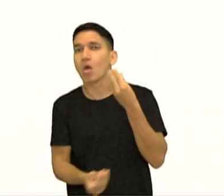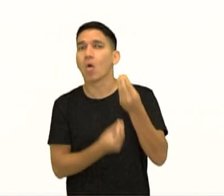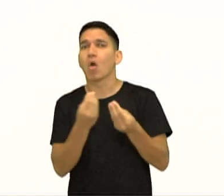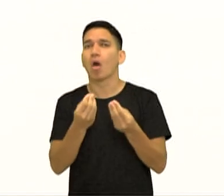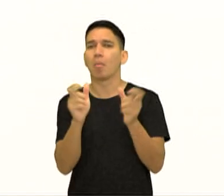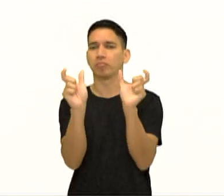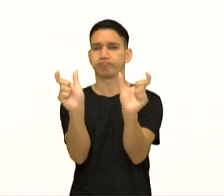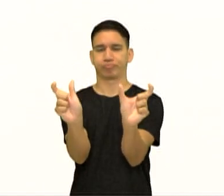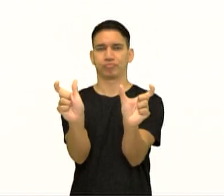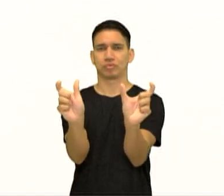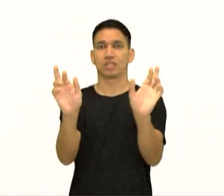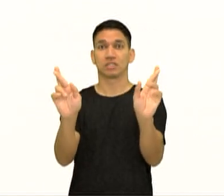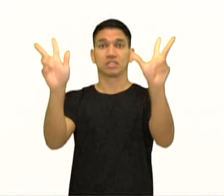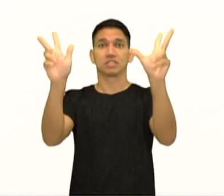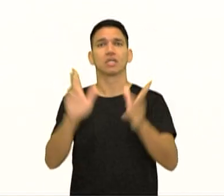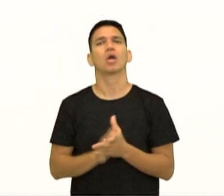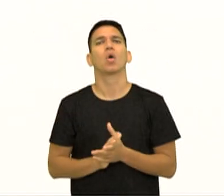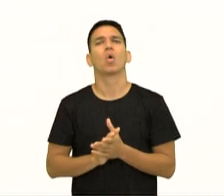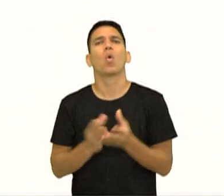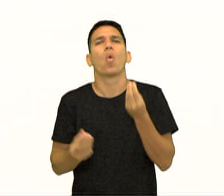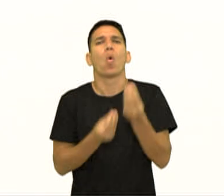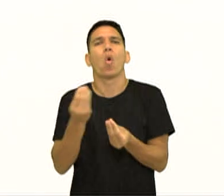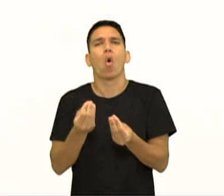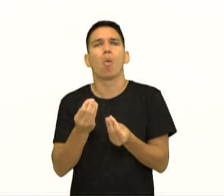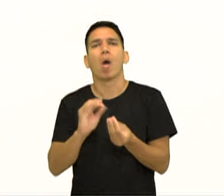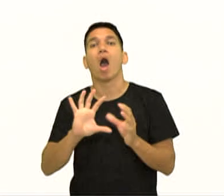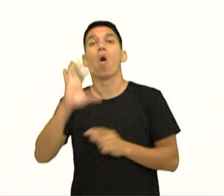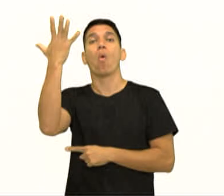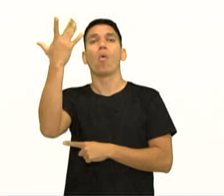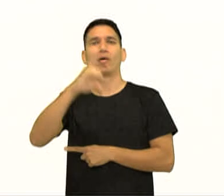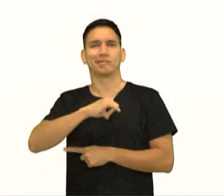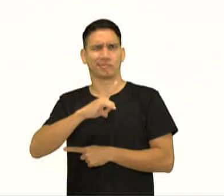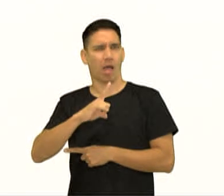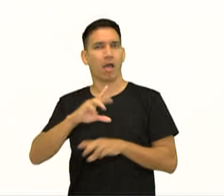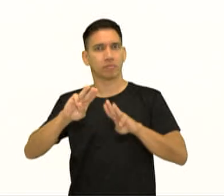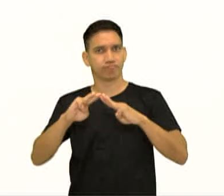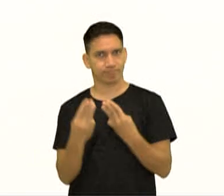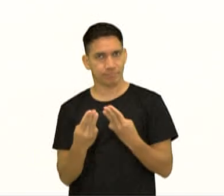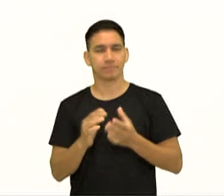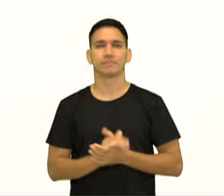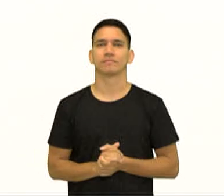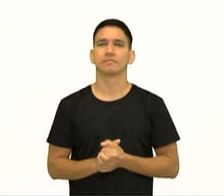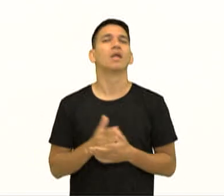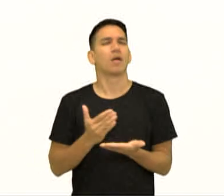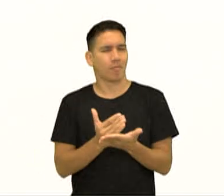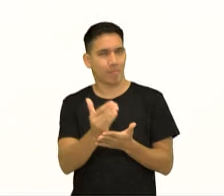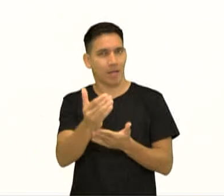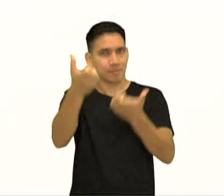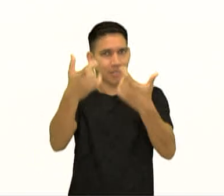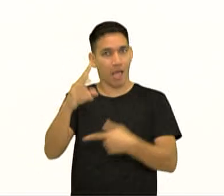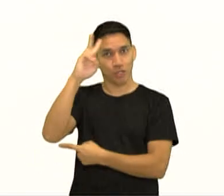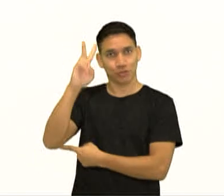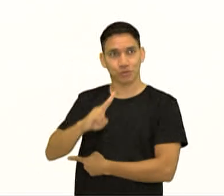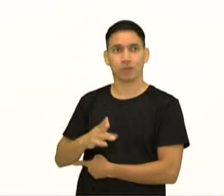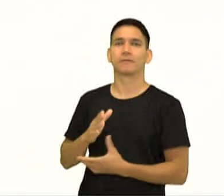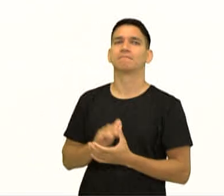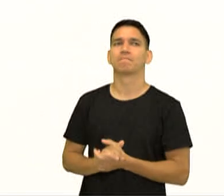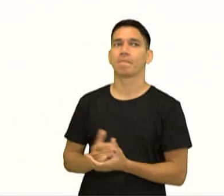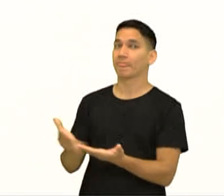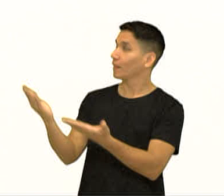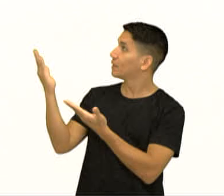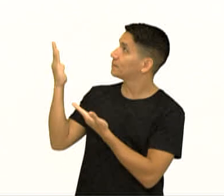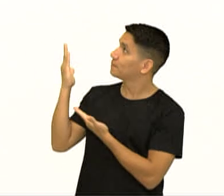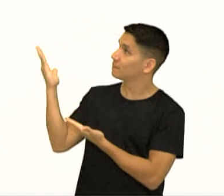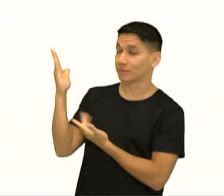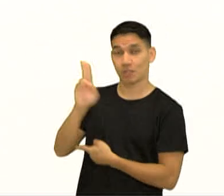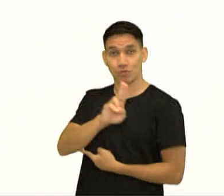fluorescência e fosforescência que ocorrem na matéria? Então, para começar, vamos falar um pouquinho da história. Então, Ernest